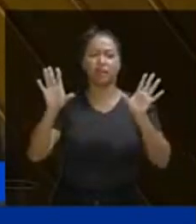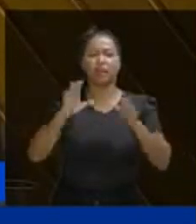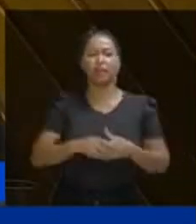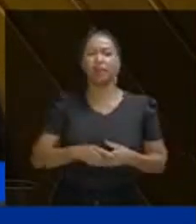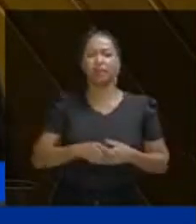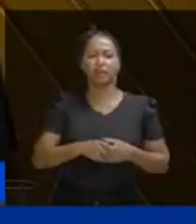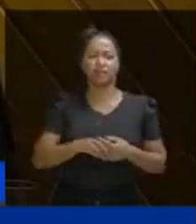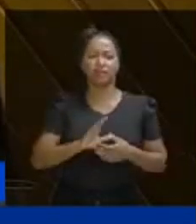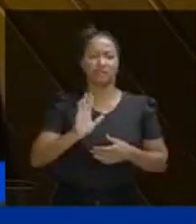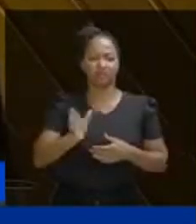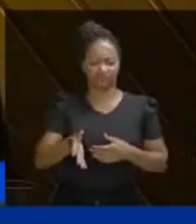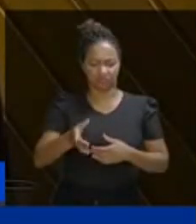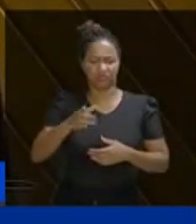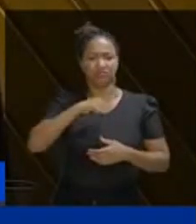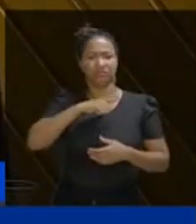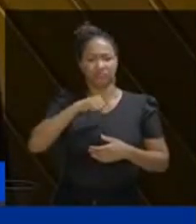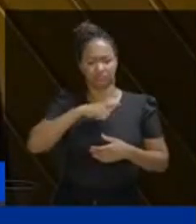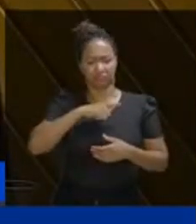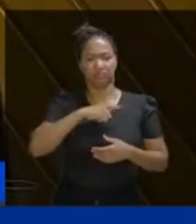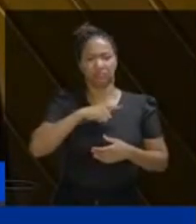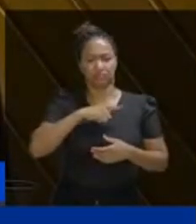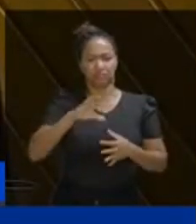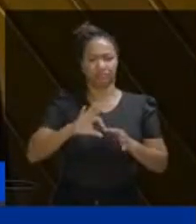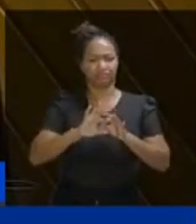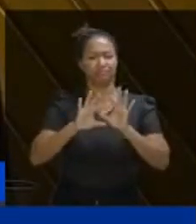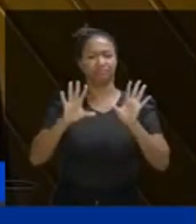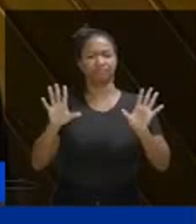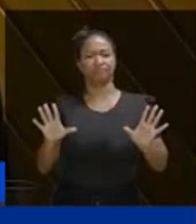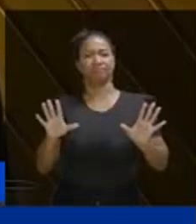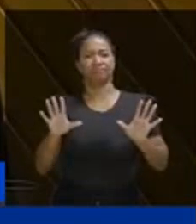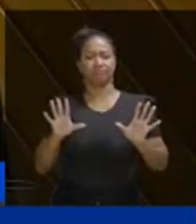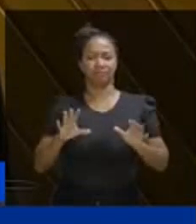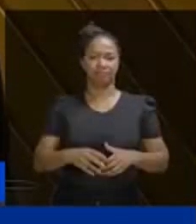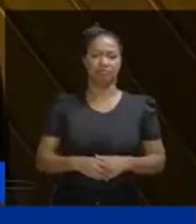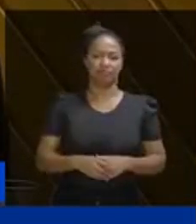que teve já a sua liberdade